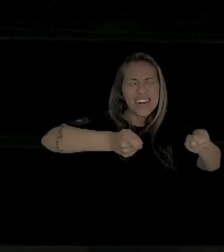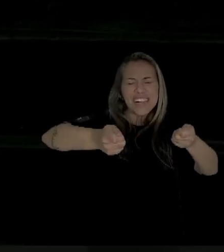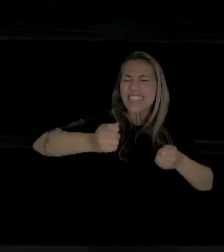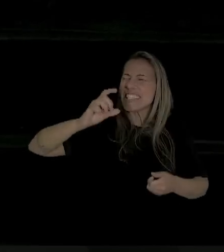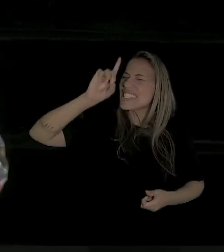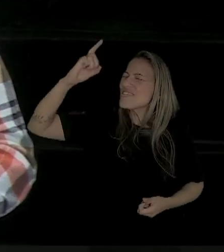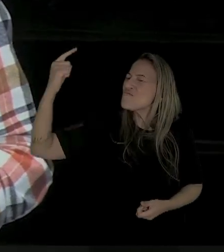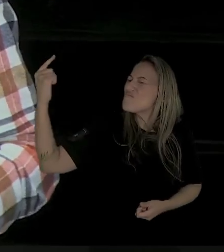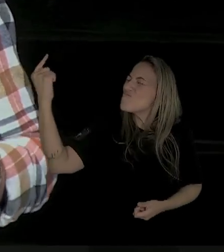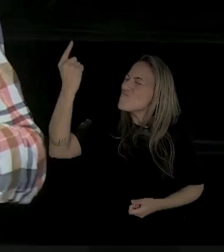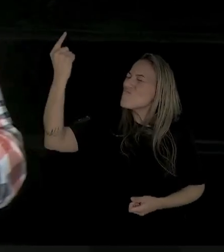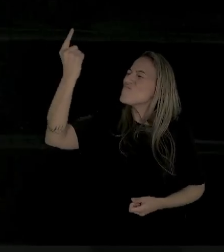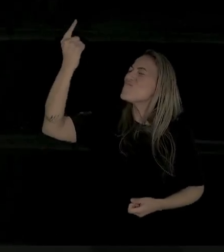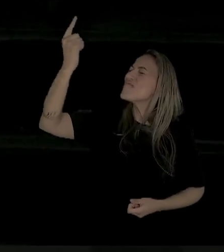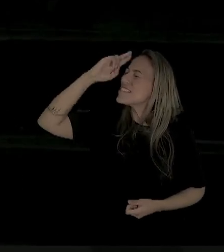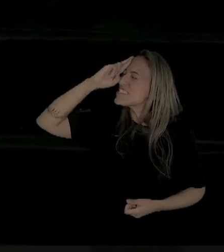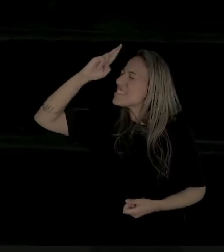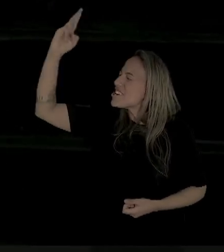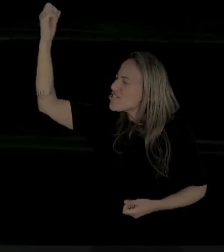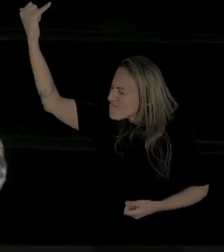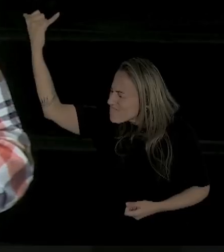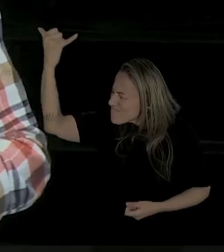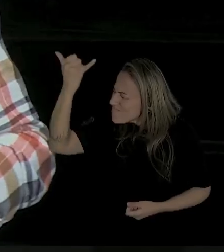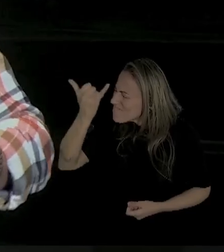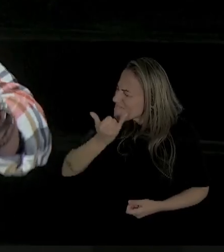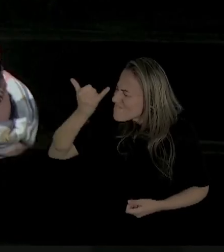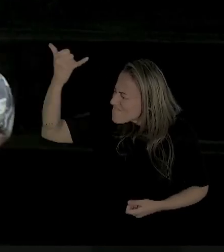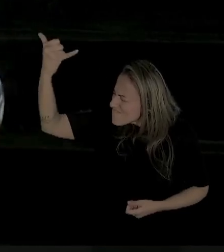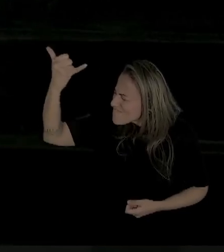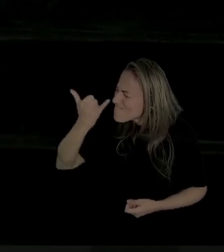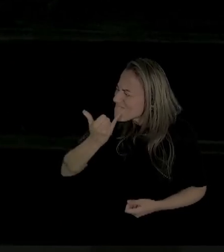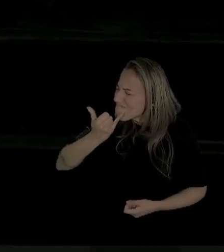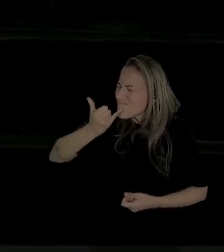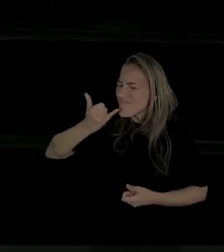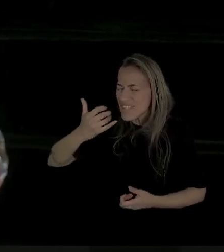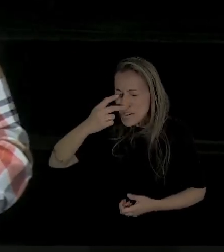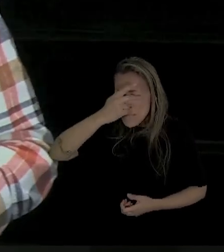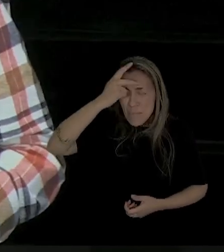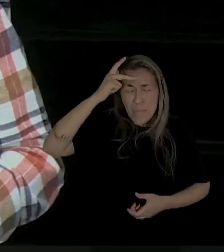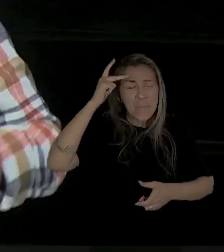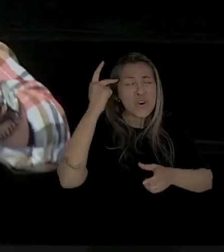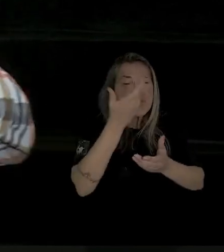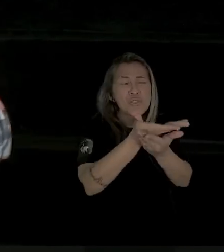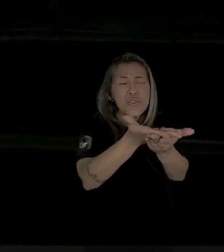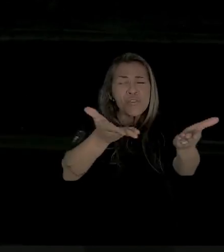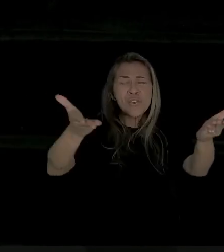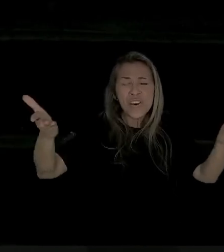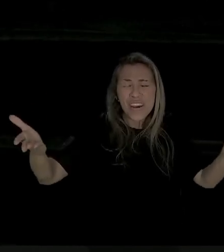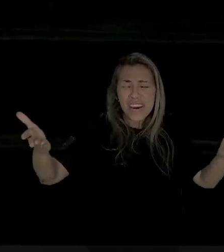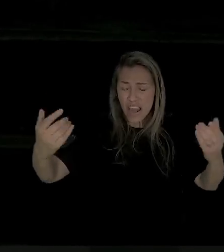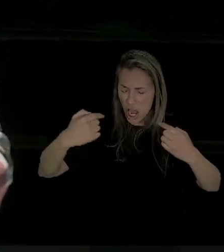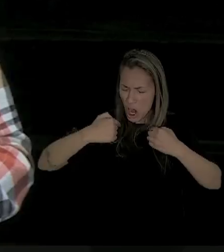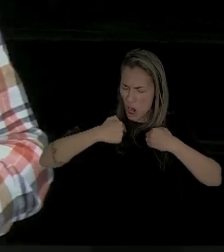último. Fala conosco, Senhor, que essa palavra levante pessoas da sepultura. Não porque sou eu,